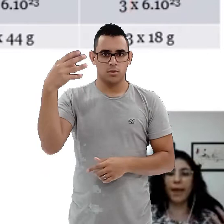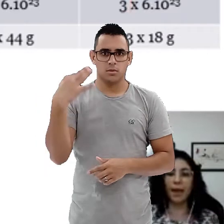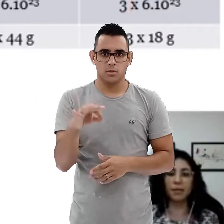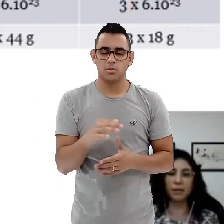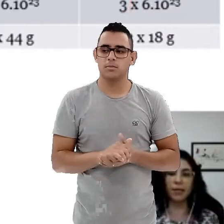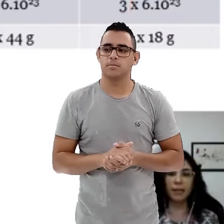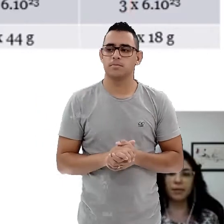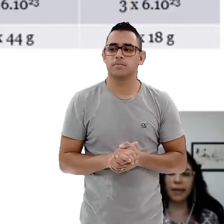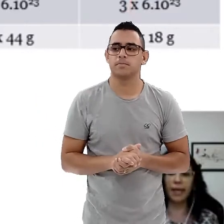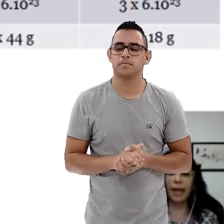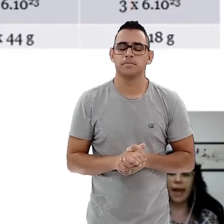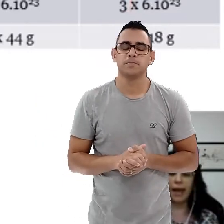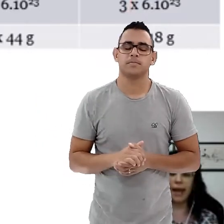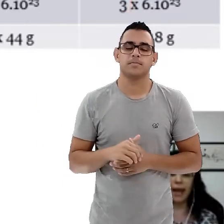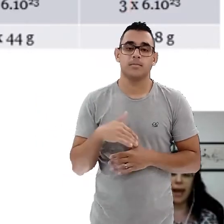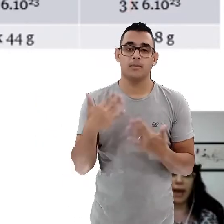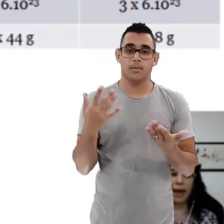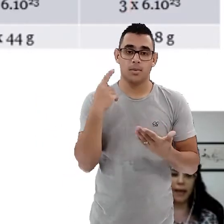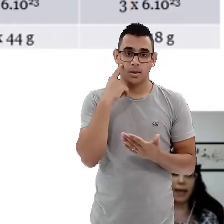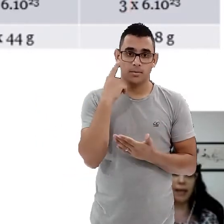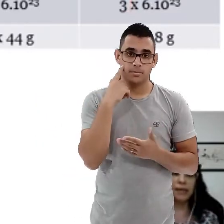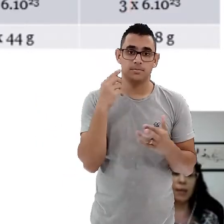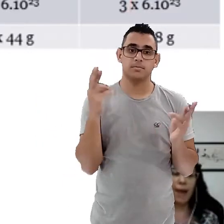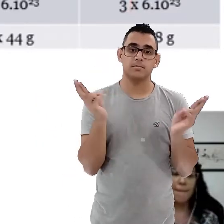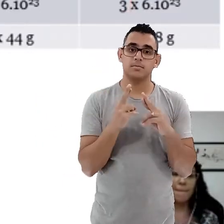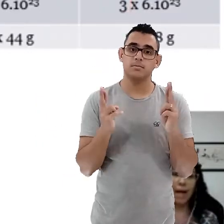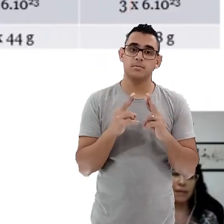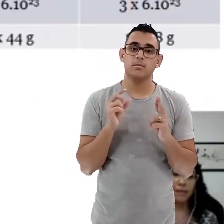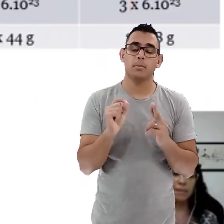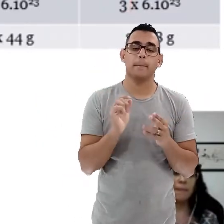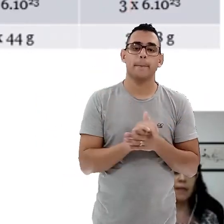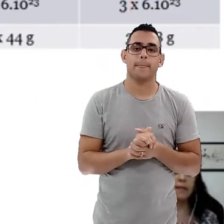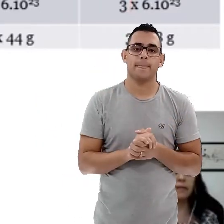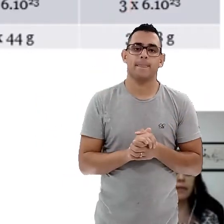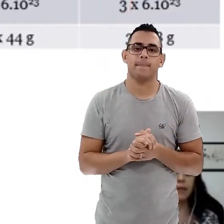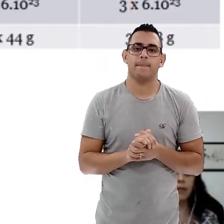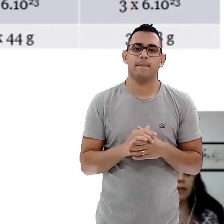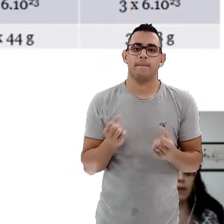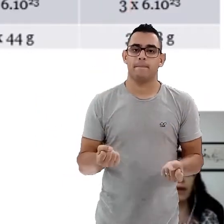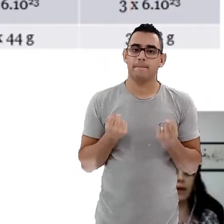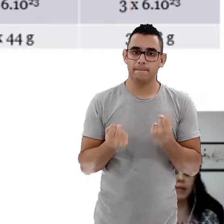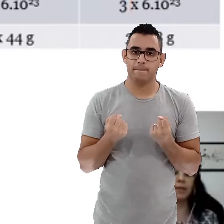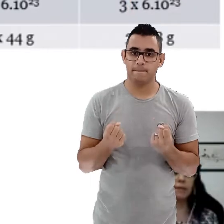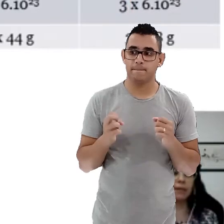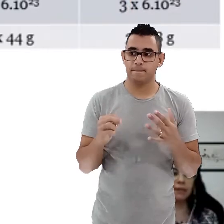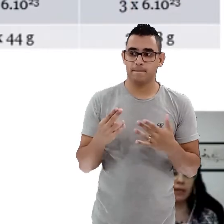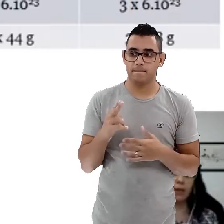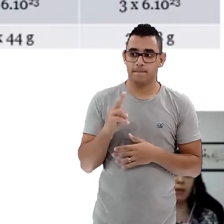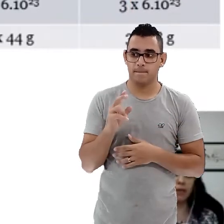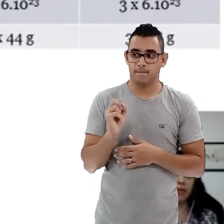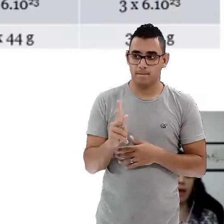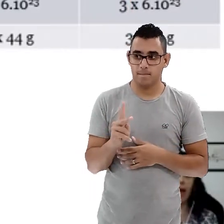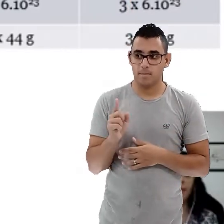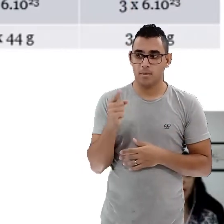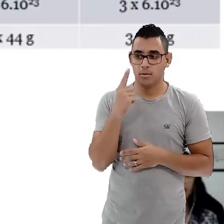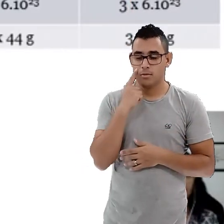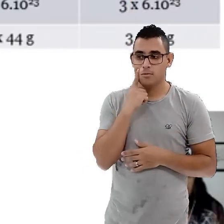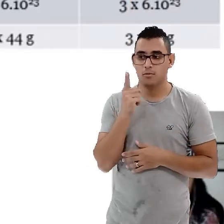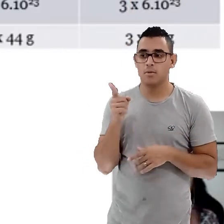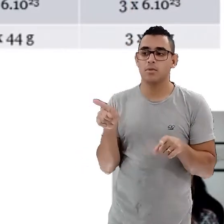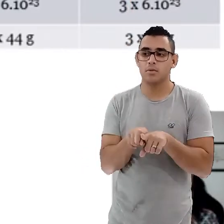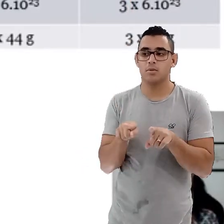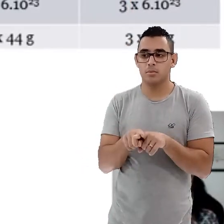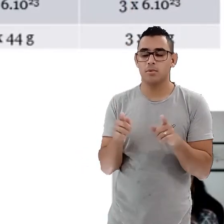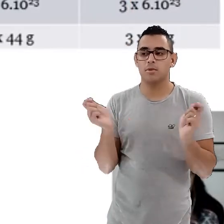Bom, vamos relacionar também em relação à massa. Então, aqui, ó, a gente também tem como achar